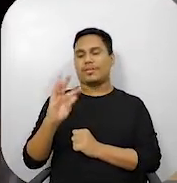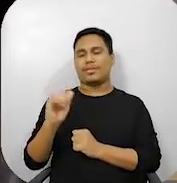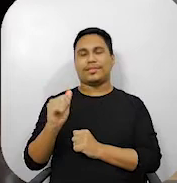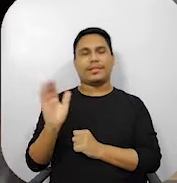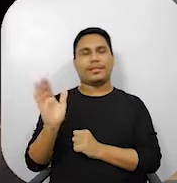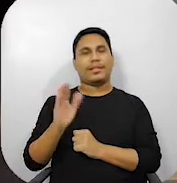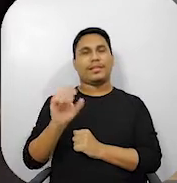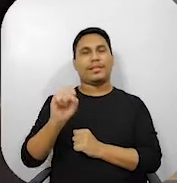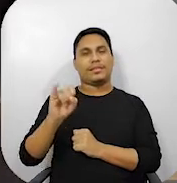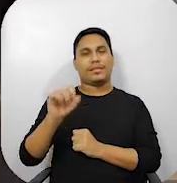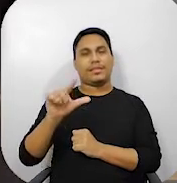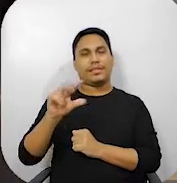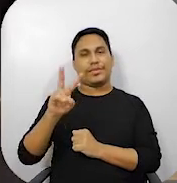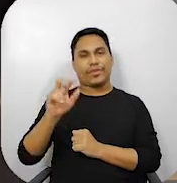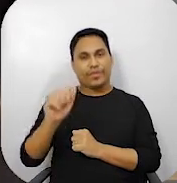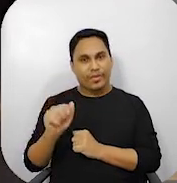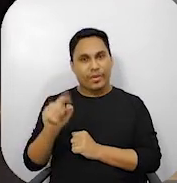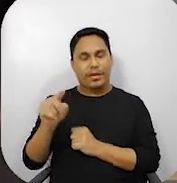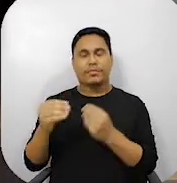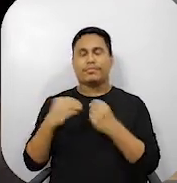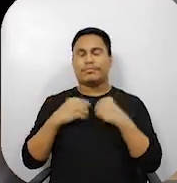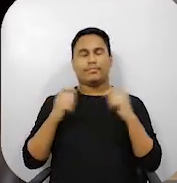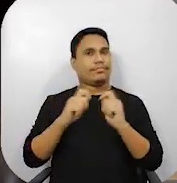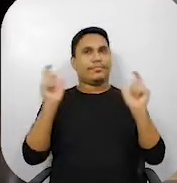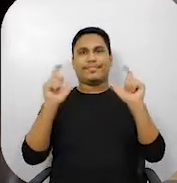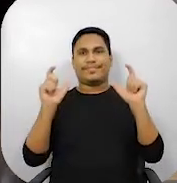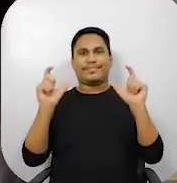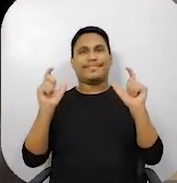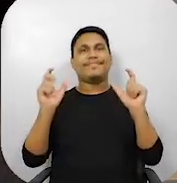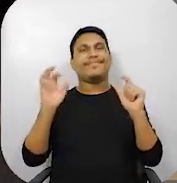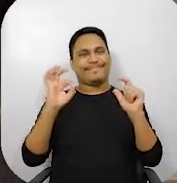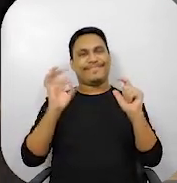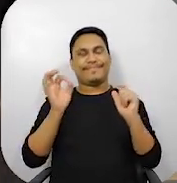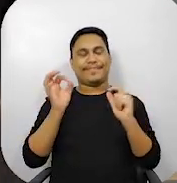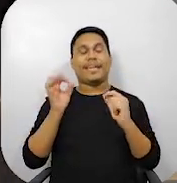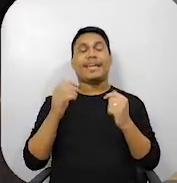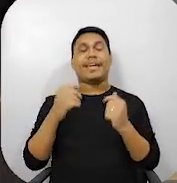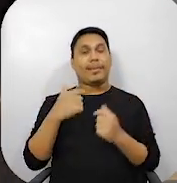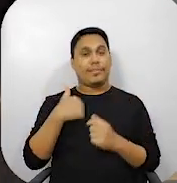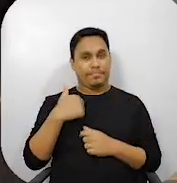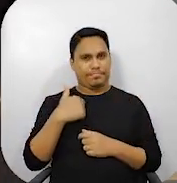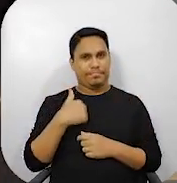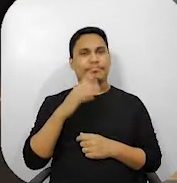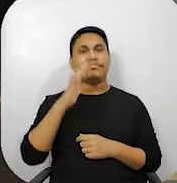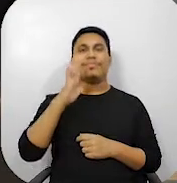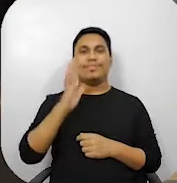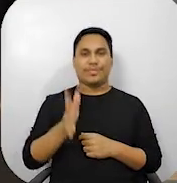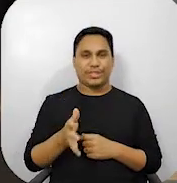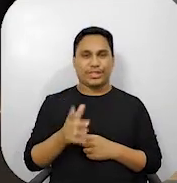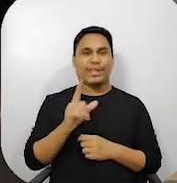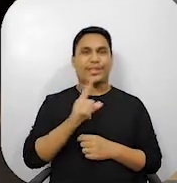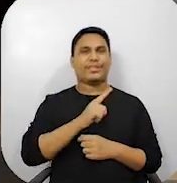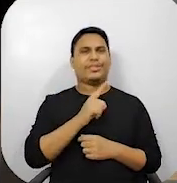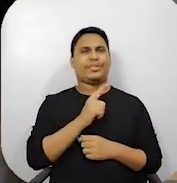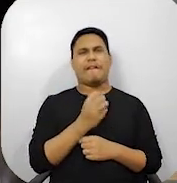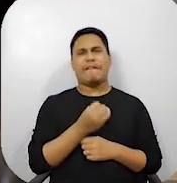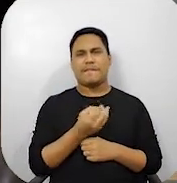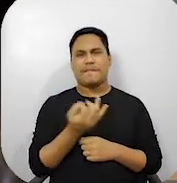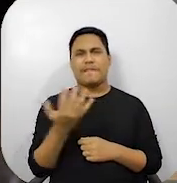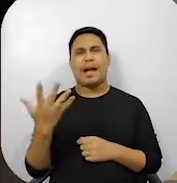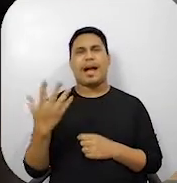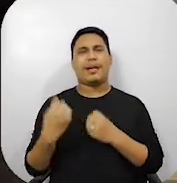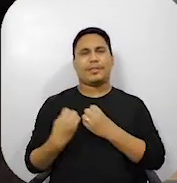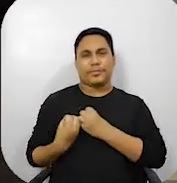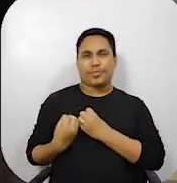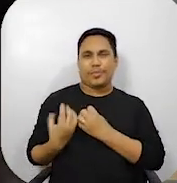despertar sabe assim para eu já tinha inclusive a todos os vários poemas já